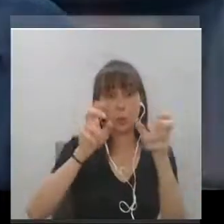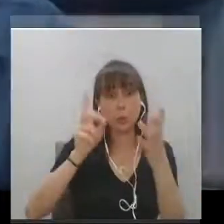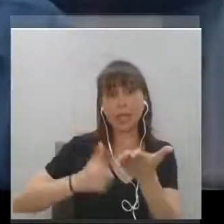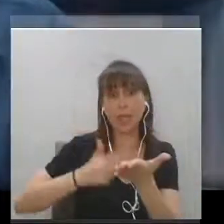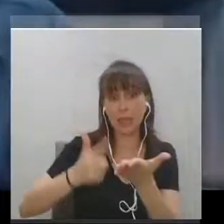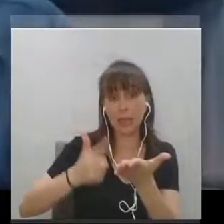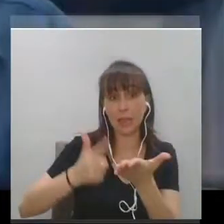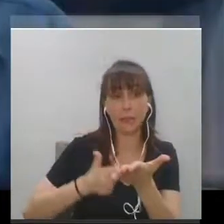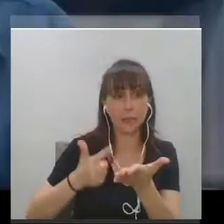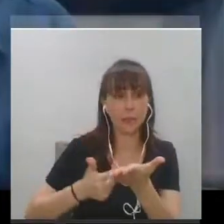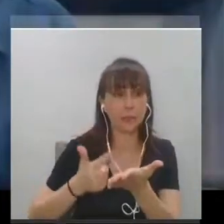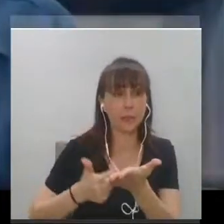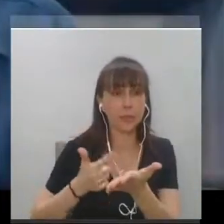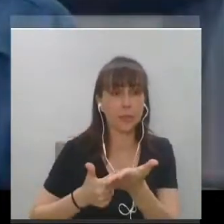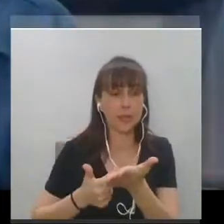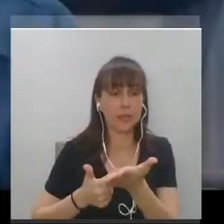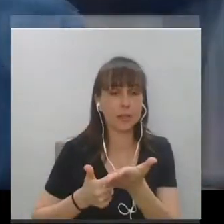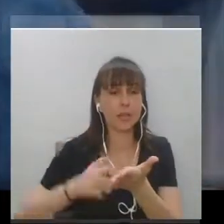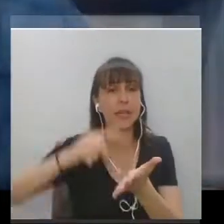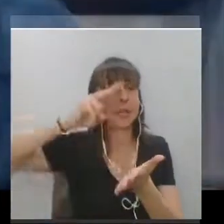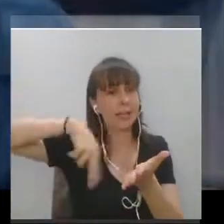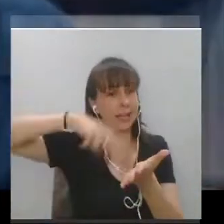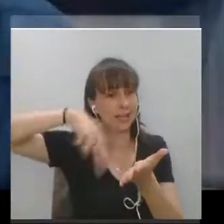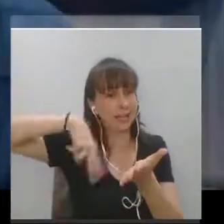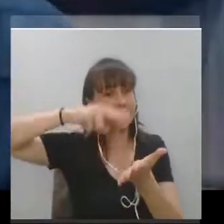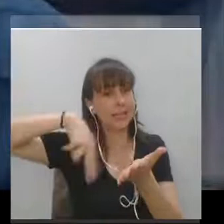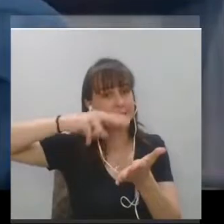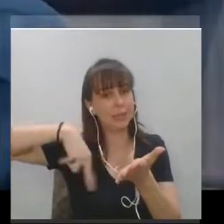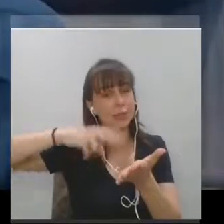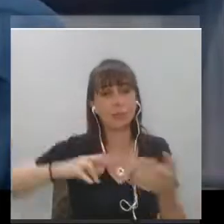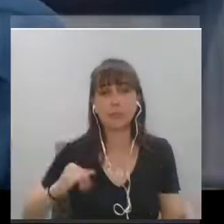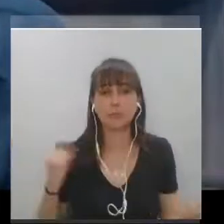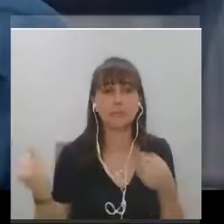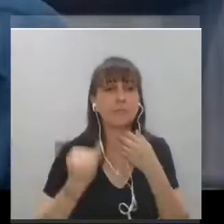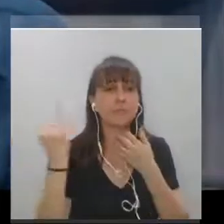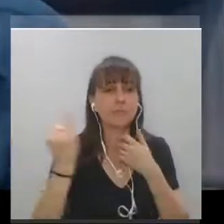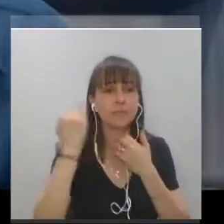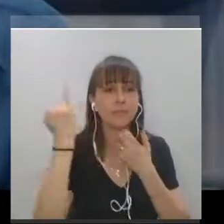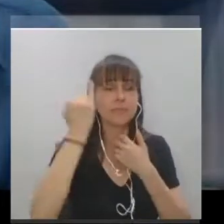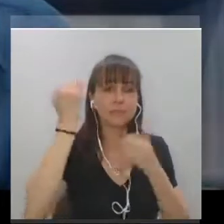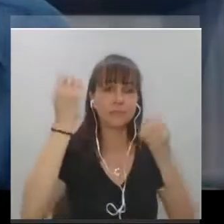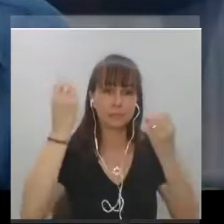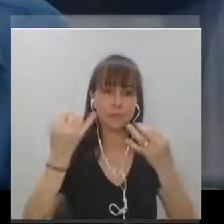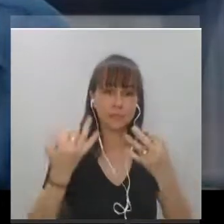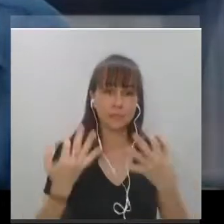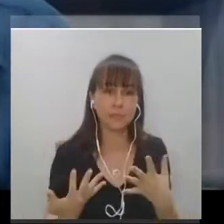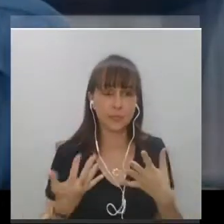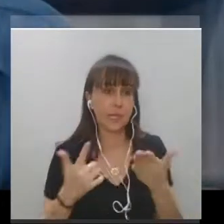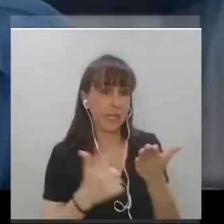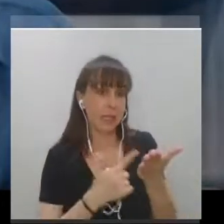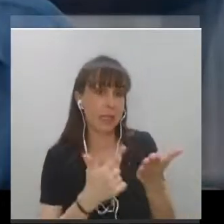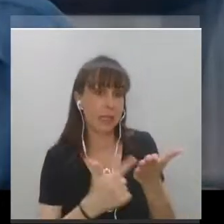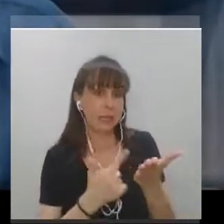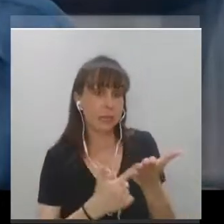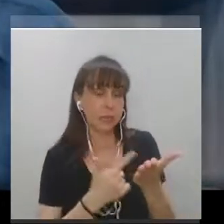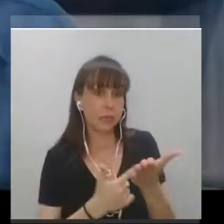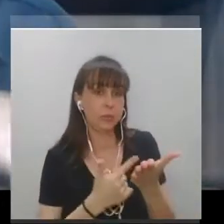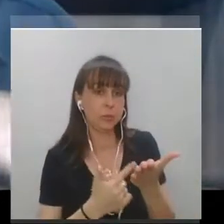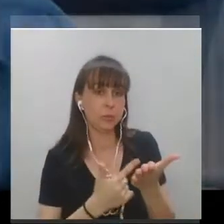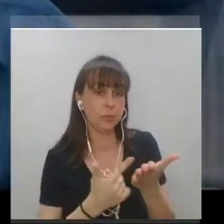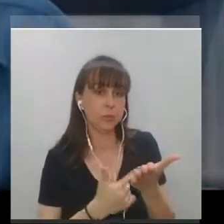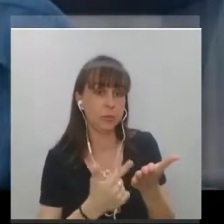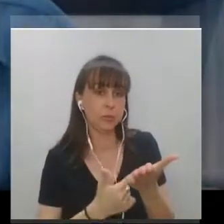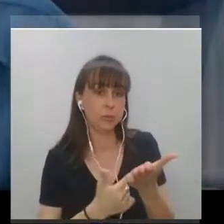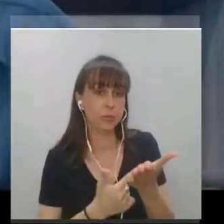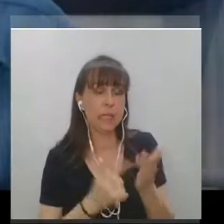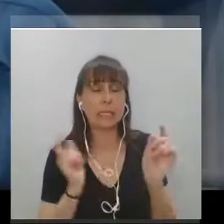si, agora tentando dizer um pouco da importância da leitura, a própria leitura em si, ela é